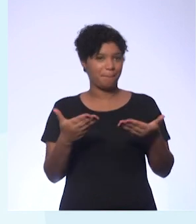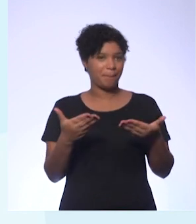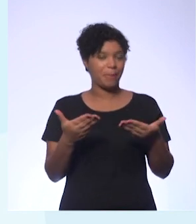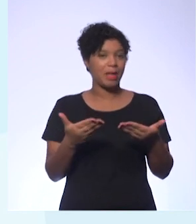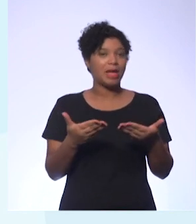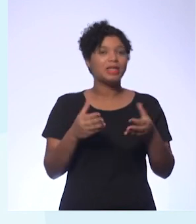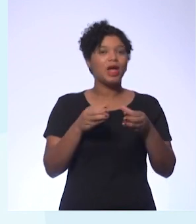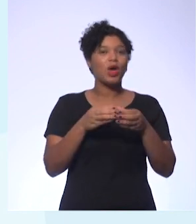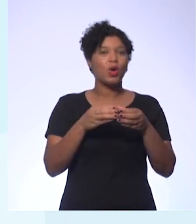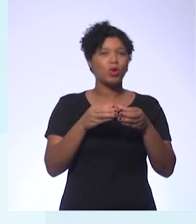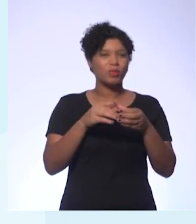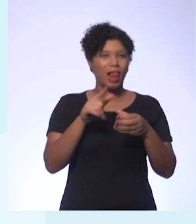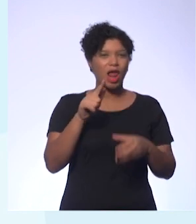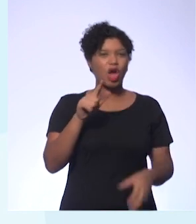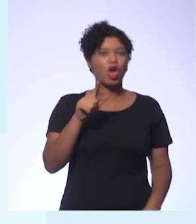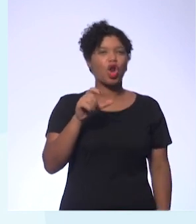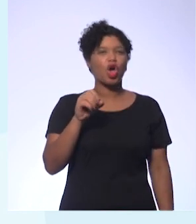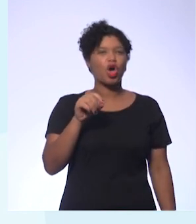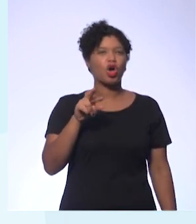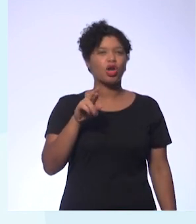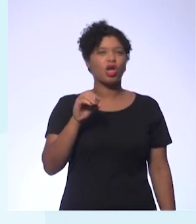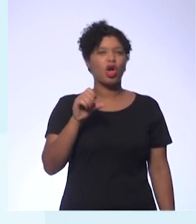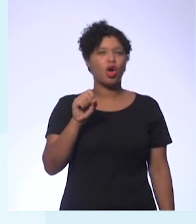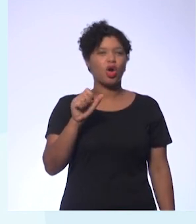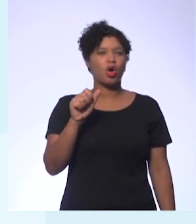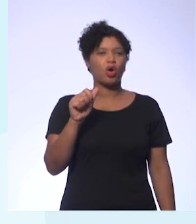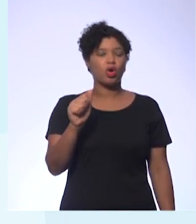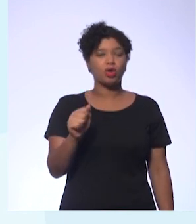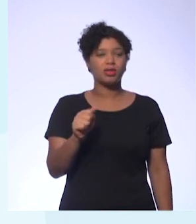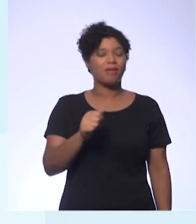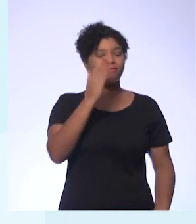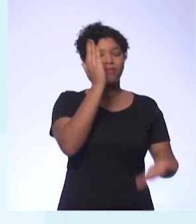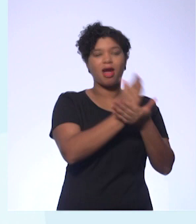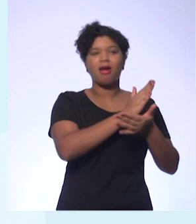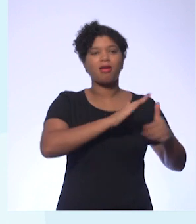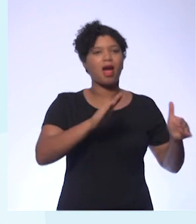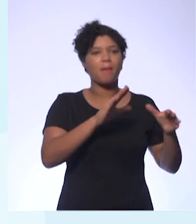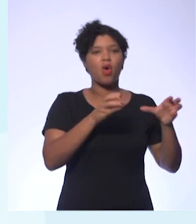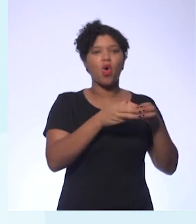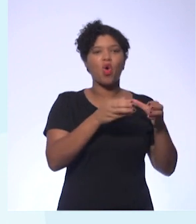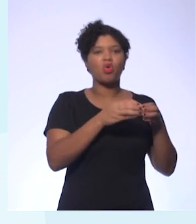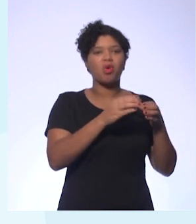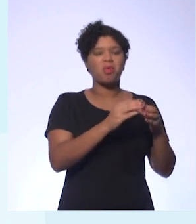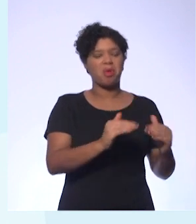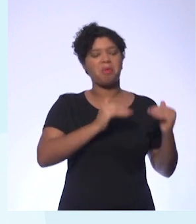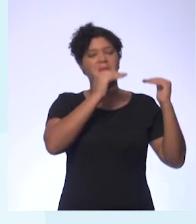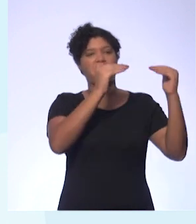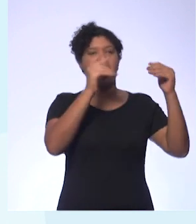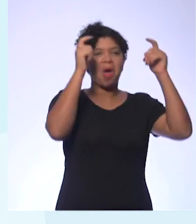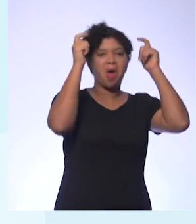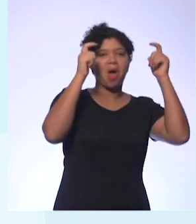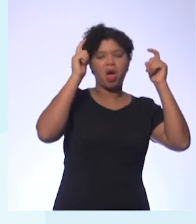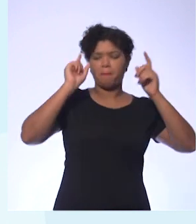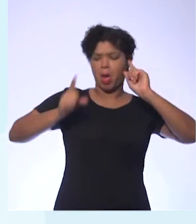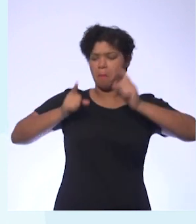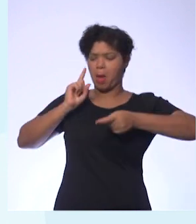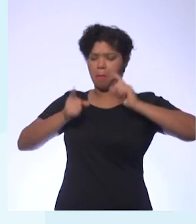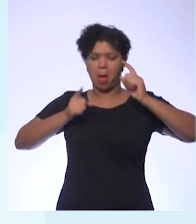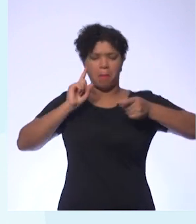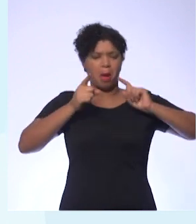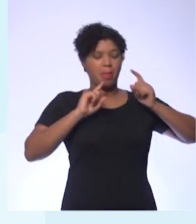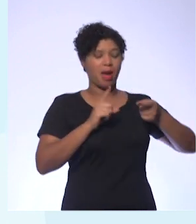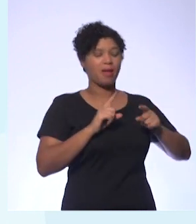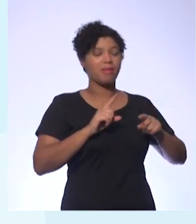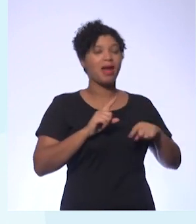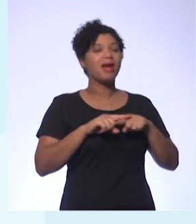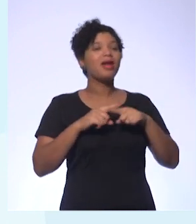Na Revolução Gloriosa que nós temos o fim dessa monarquia absolutista, né, que eram aqueles reis absolutistas, e temos o começo